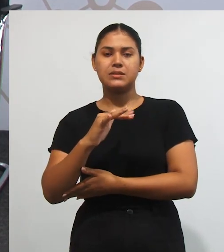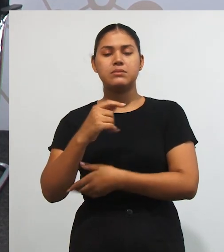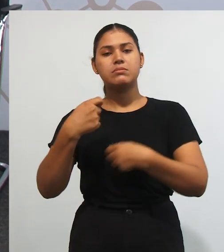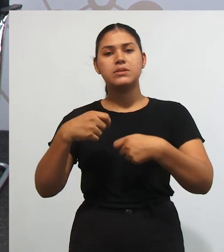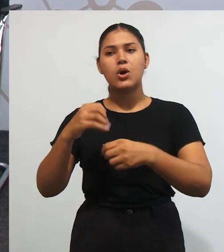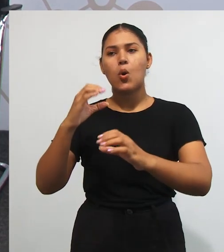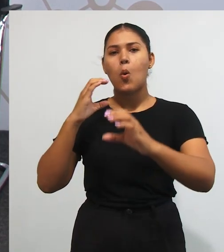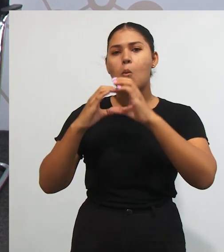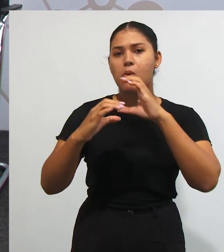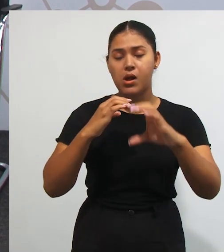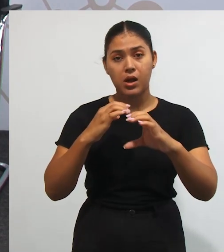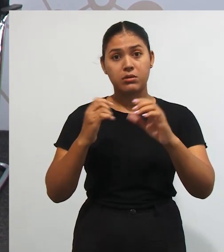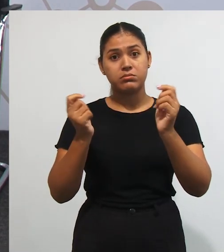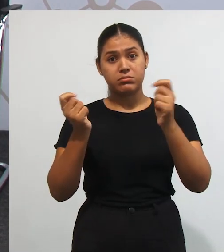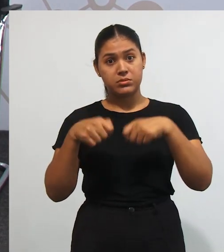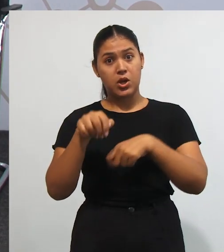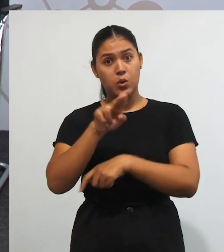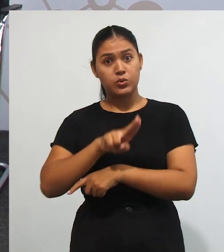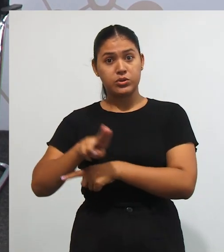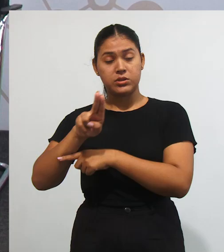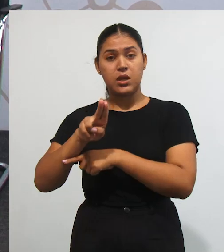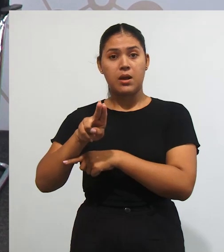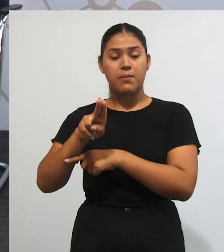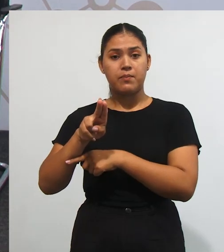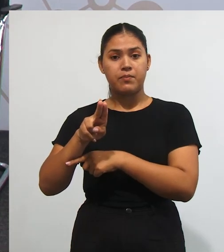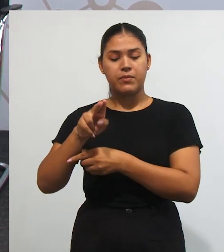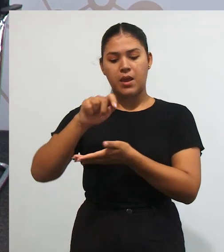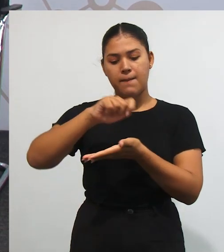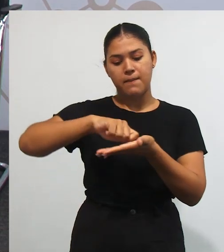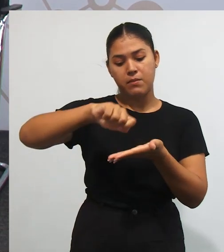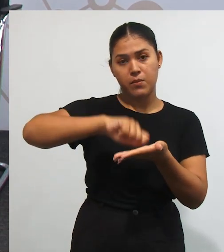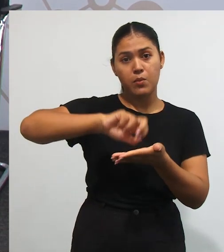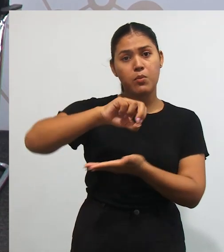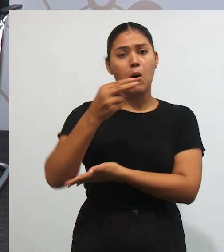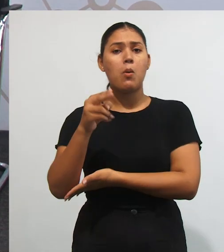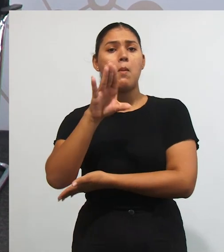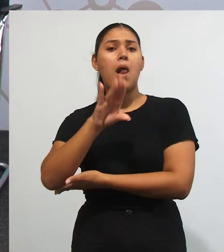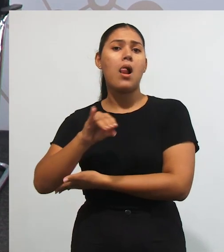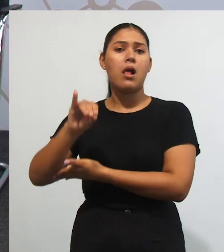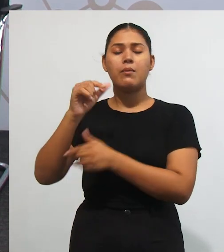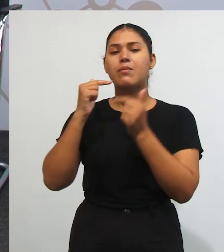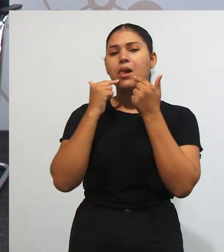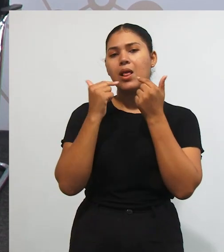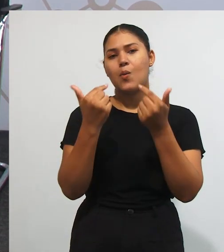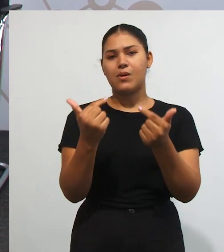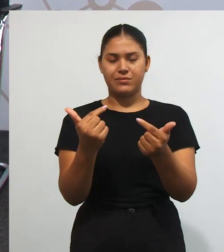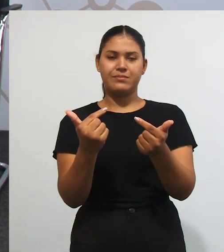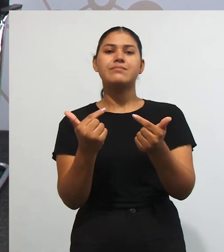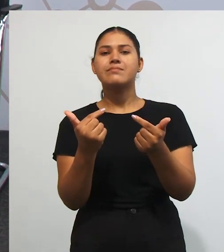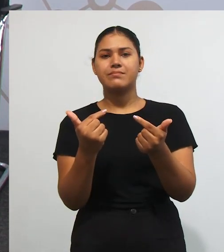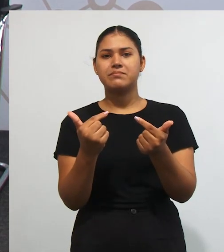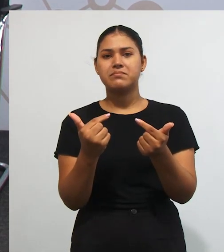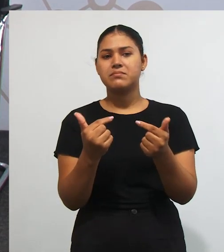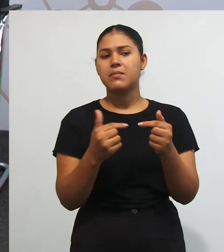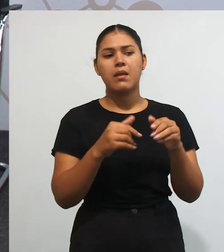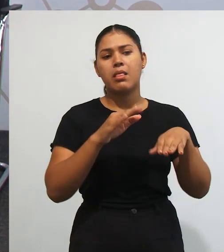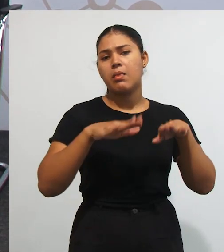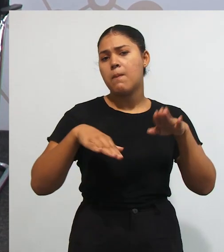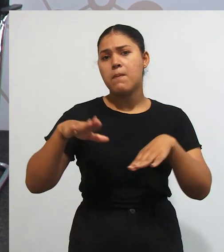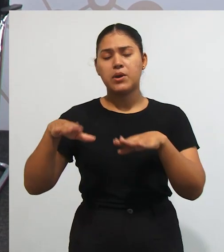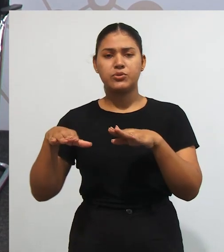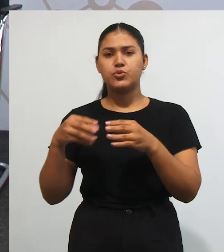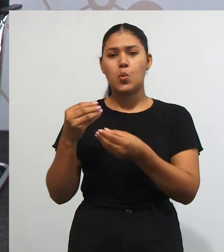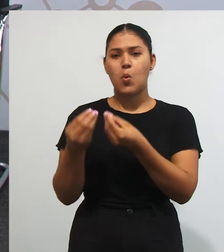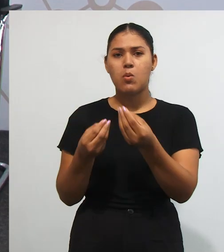sala de aula, seja utilizando a linguagem oral ou a linguagem escrita, né? E aí, para cada necessidade, elas vão escolher